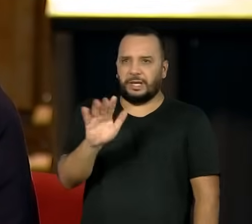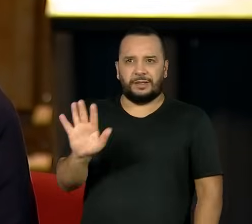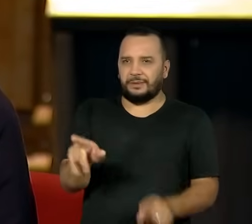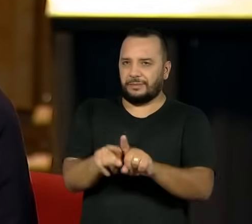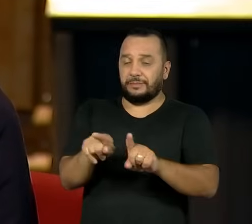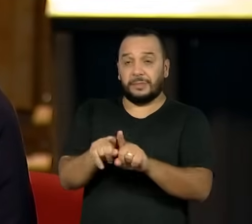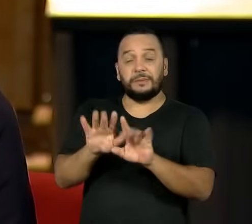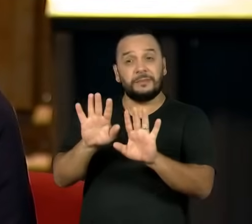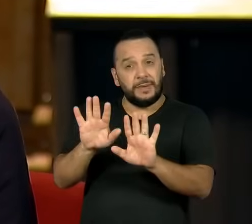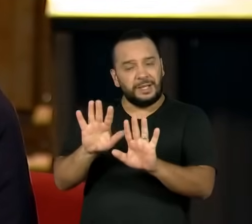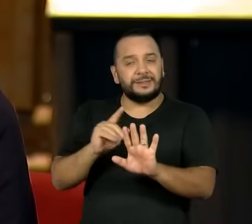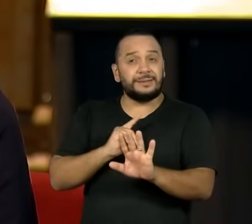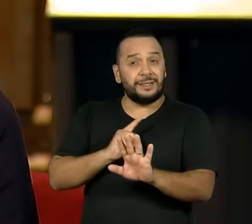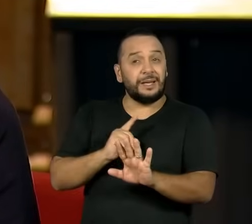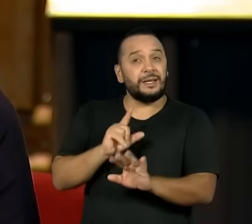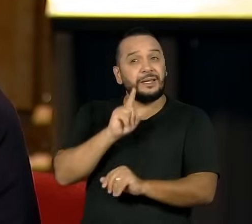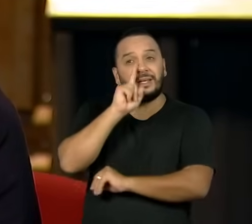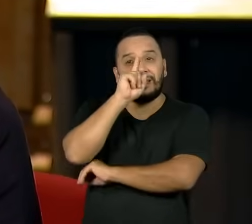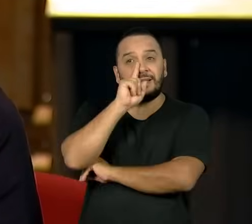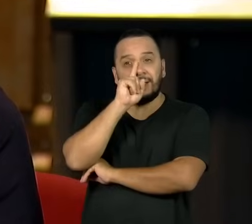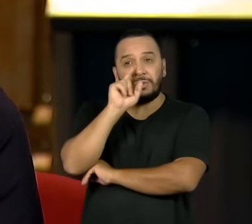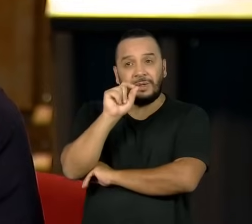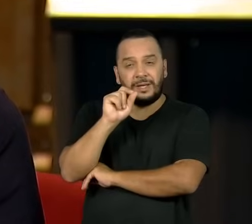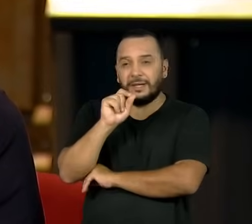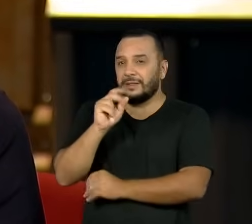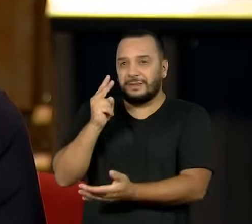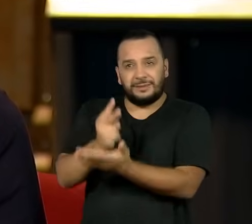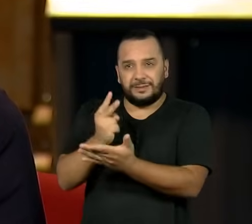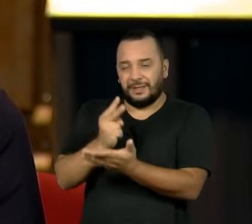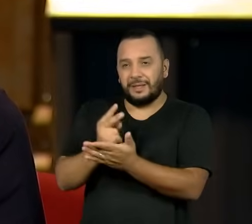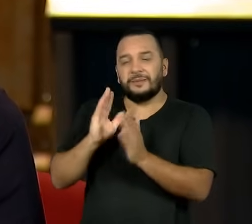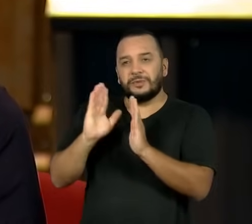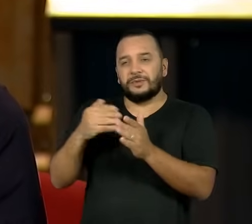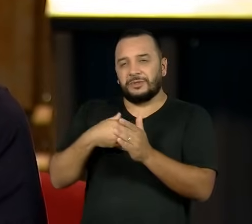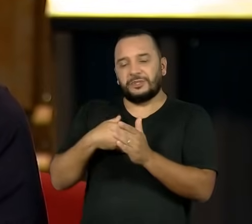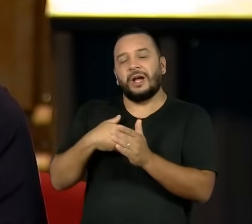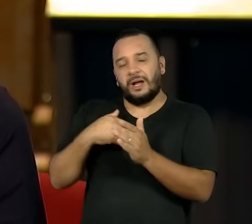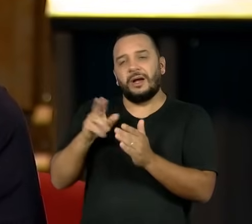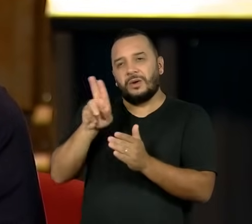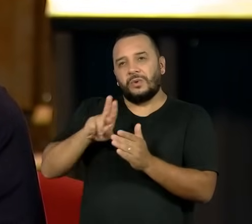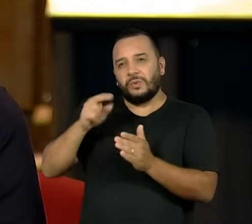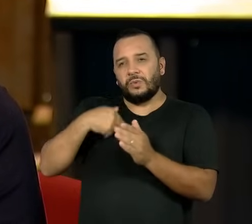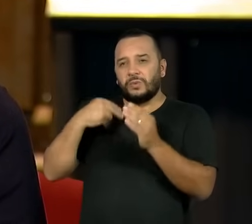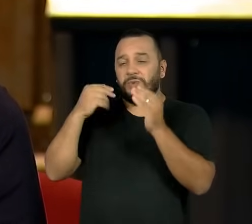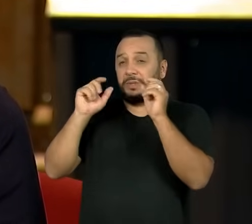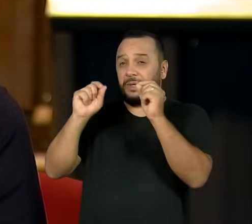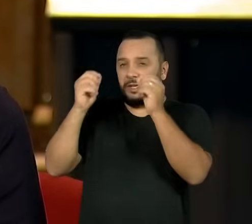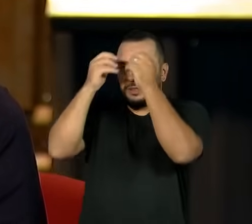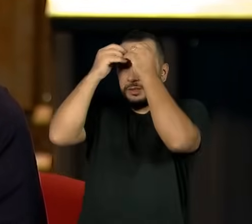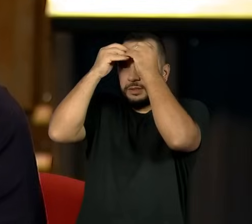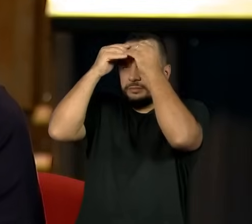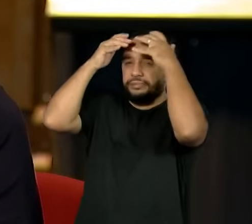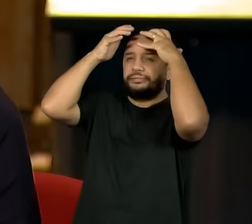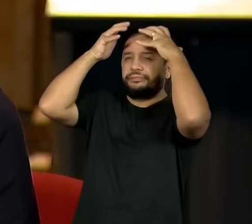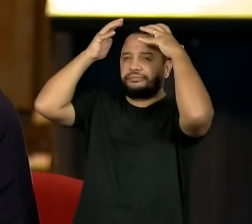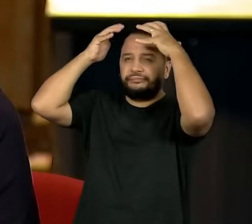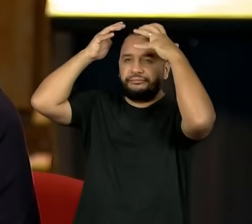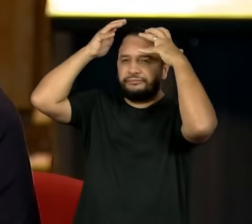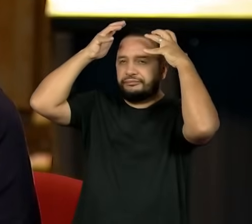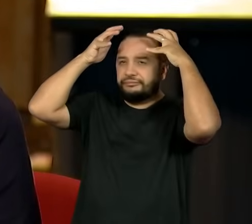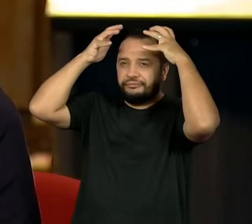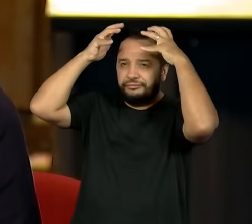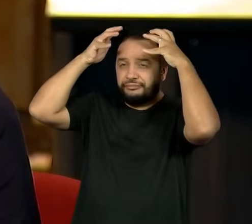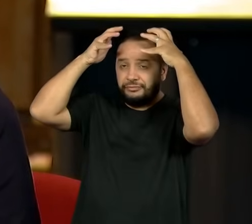Existe um risco potencial do uso constante de psilocibina, que é um